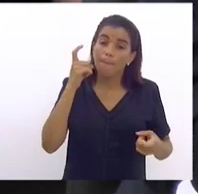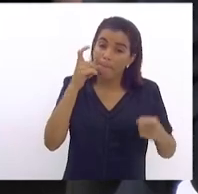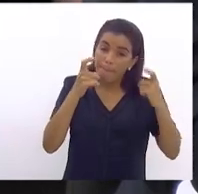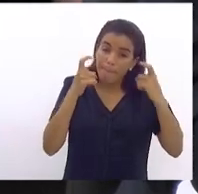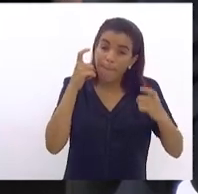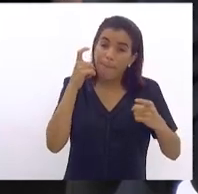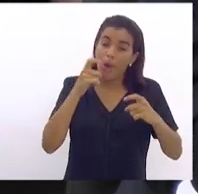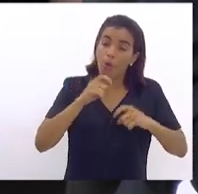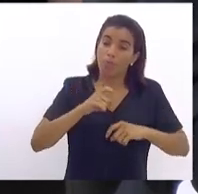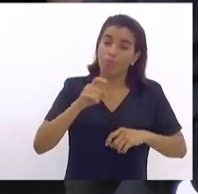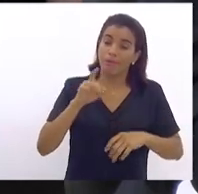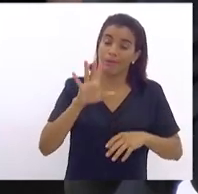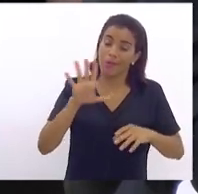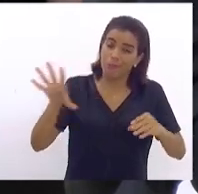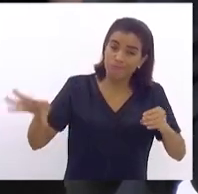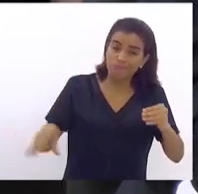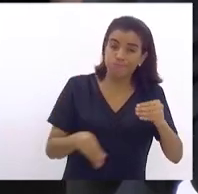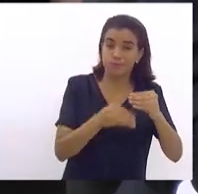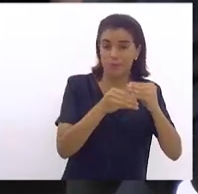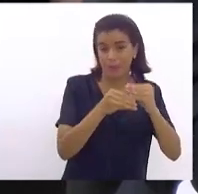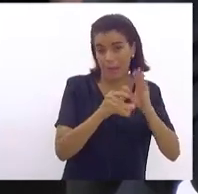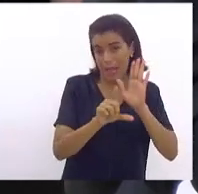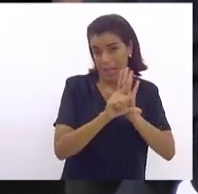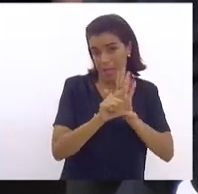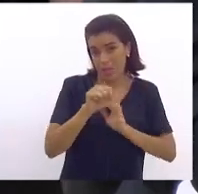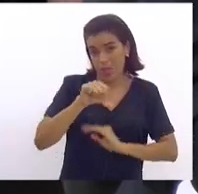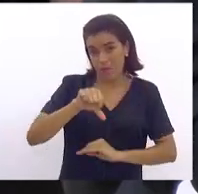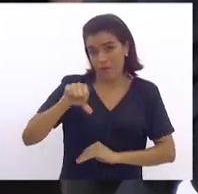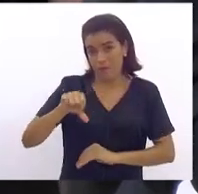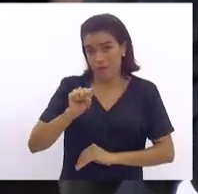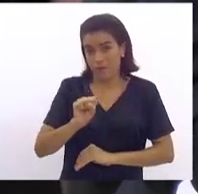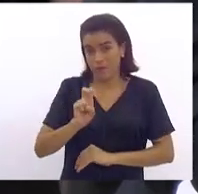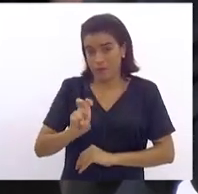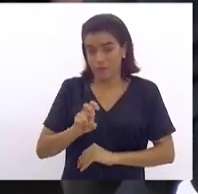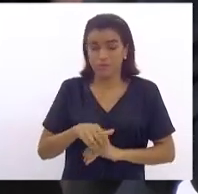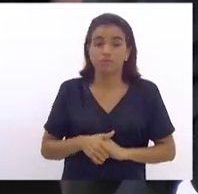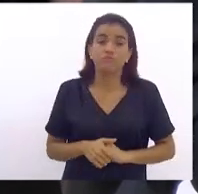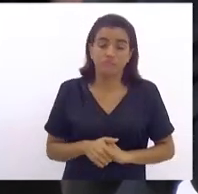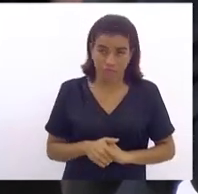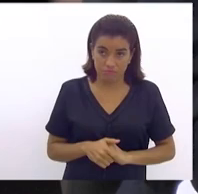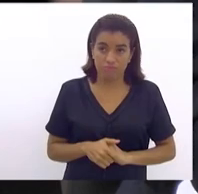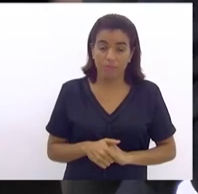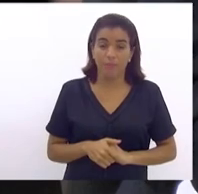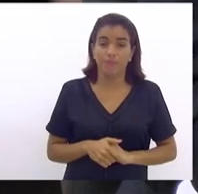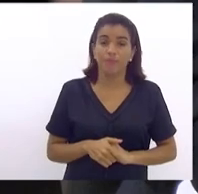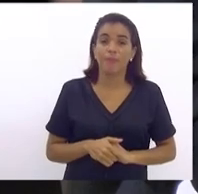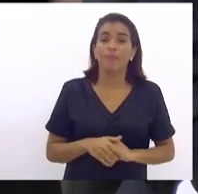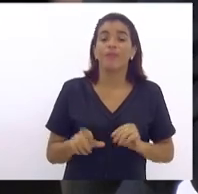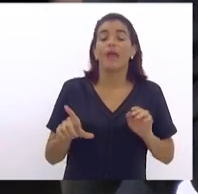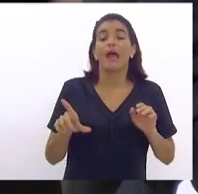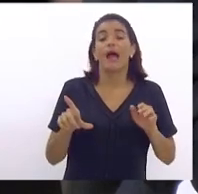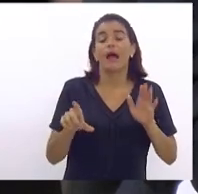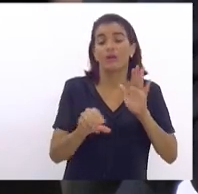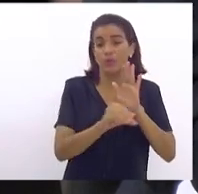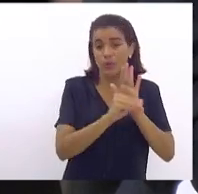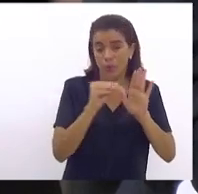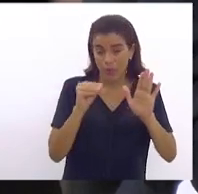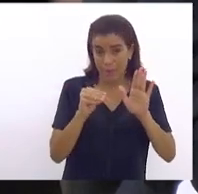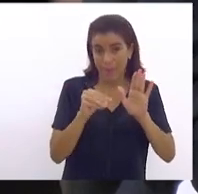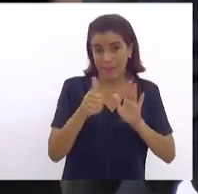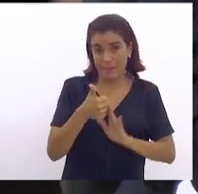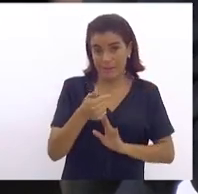à lei, né, 9985. Na 17, que foi uma supressiva, porque